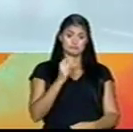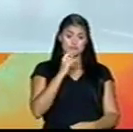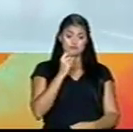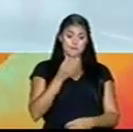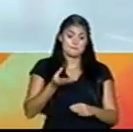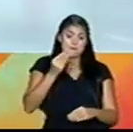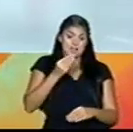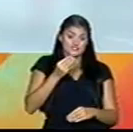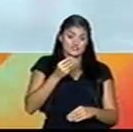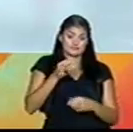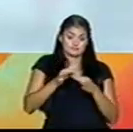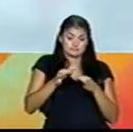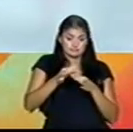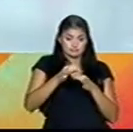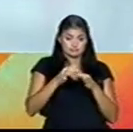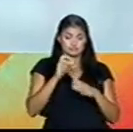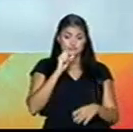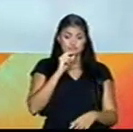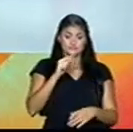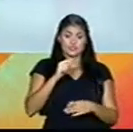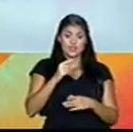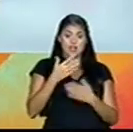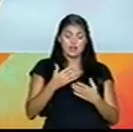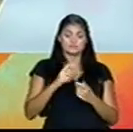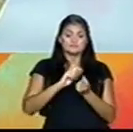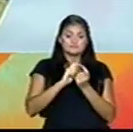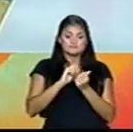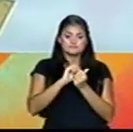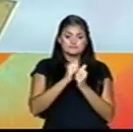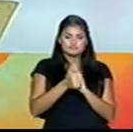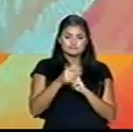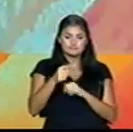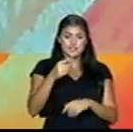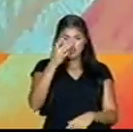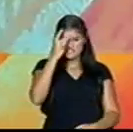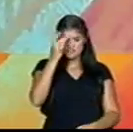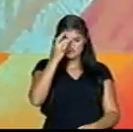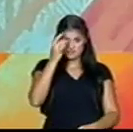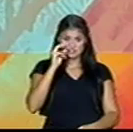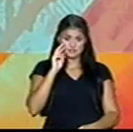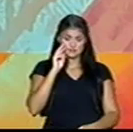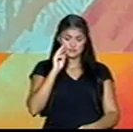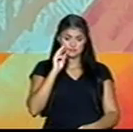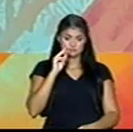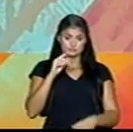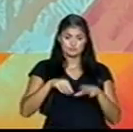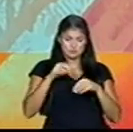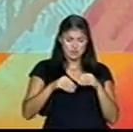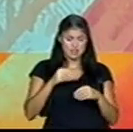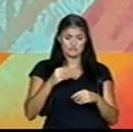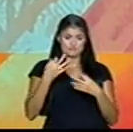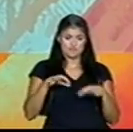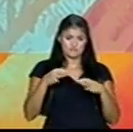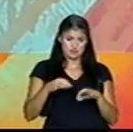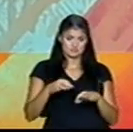pronto. E agora é só moldar. Estes moldes encontram-se facilmente nas lojas da especialidade ou no supermercado normal, das